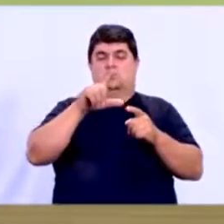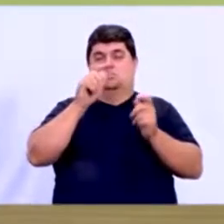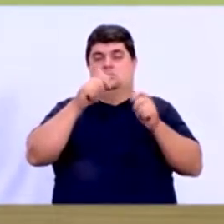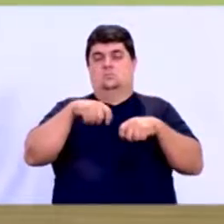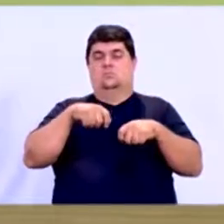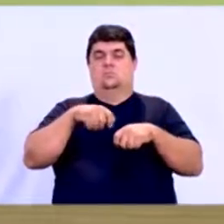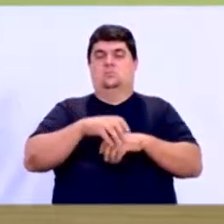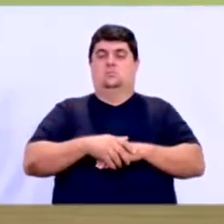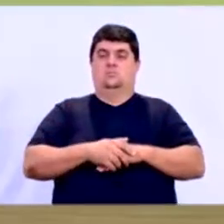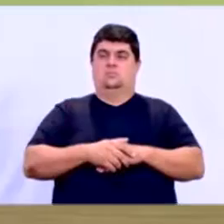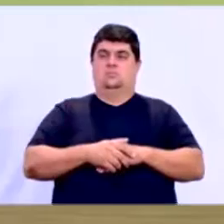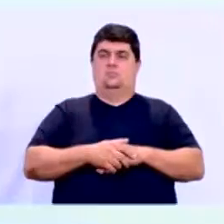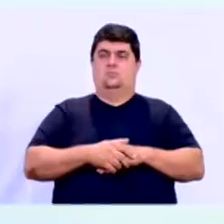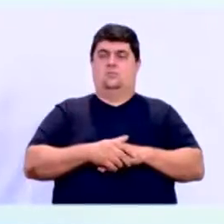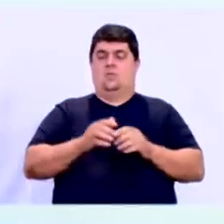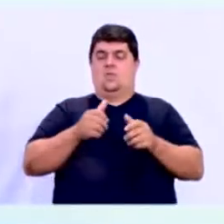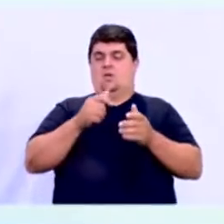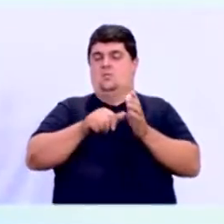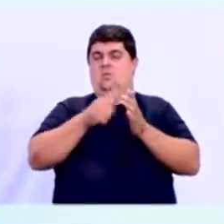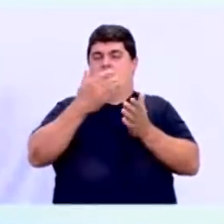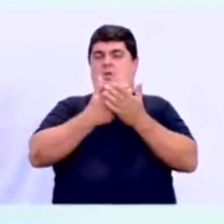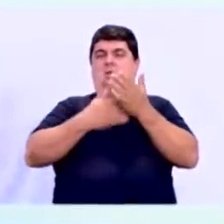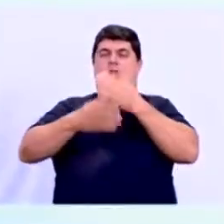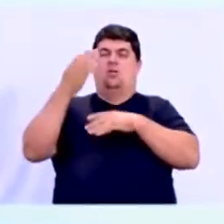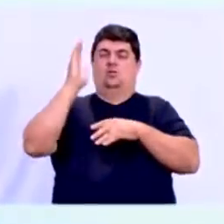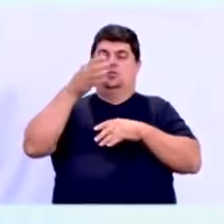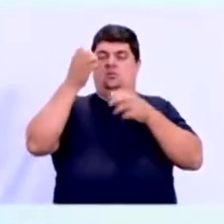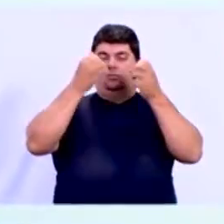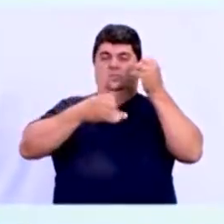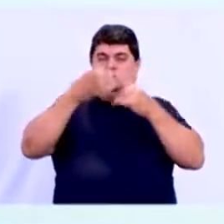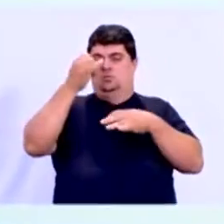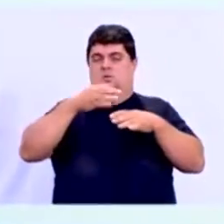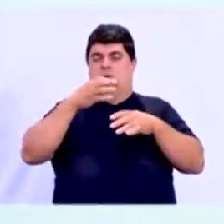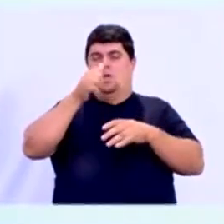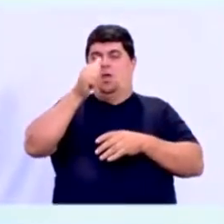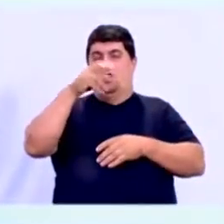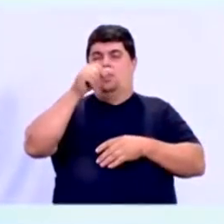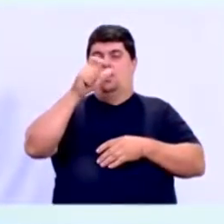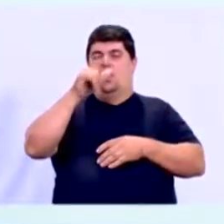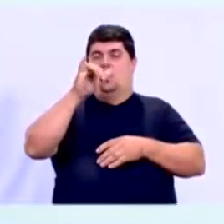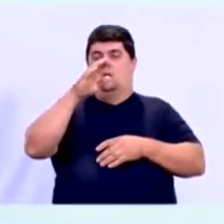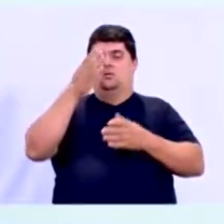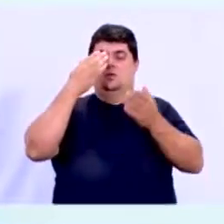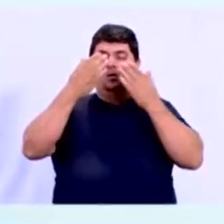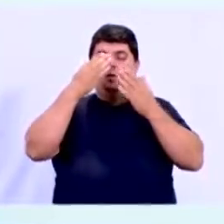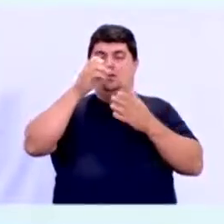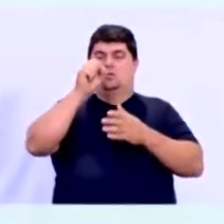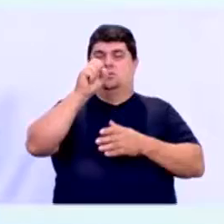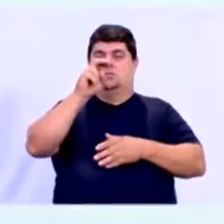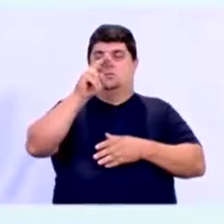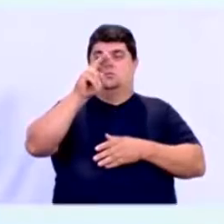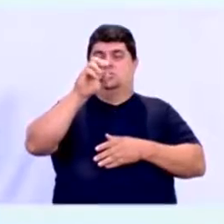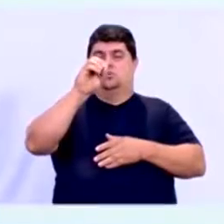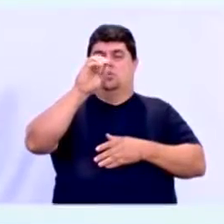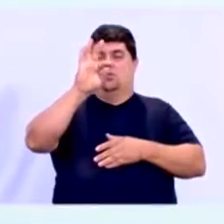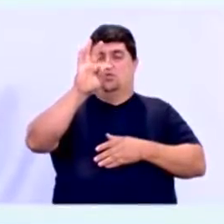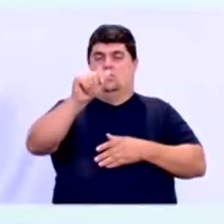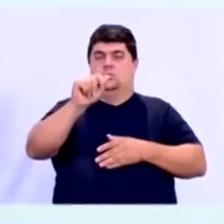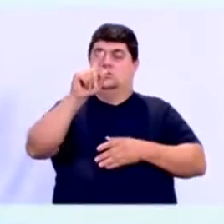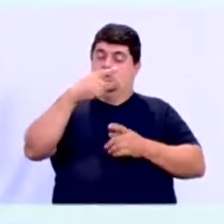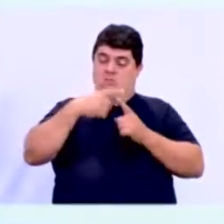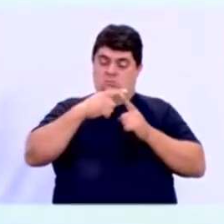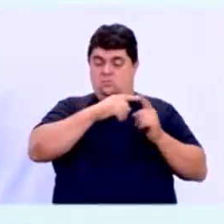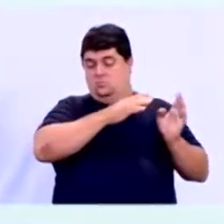isso mesmo. Até na primeira aula nós comentamos um pouco sobre isso, eu falei sobre a análise SWOT pessoal. Eu acredito que vocês lembram, né? Que é também trazer isso